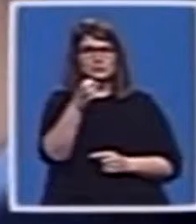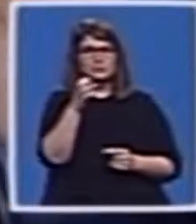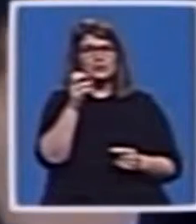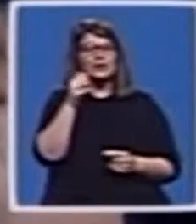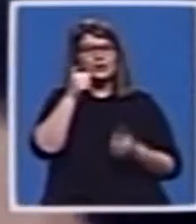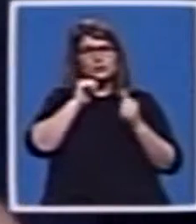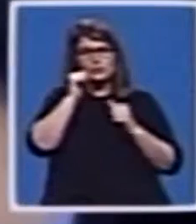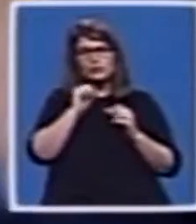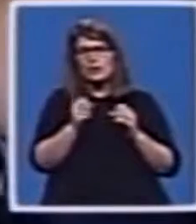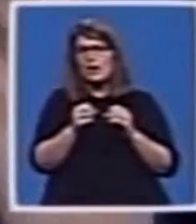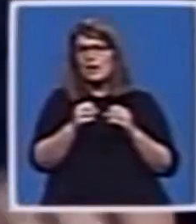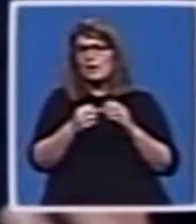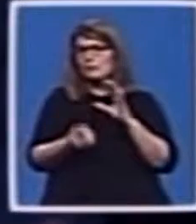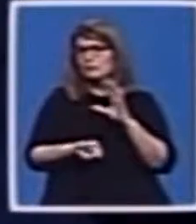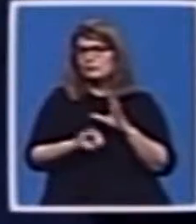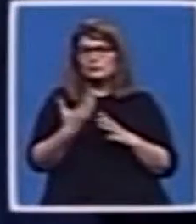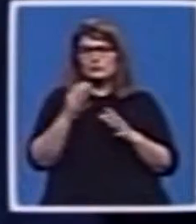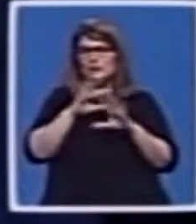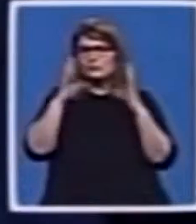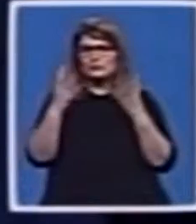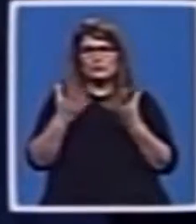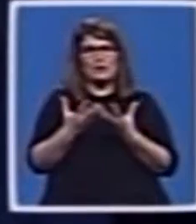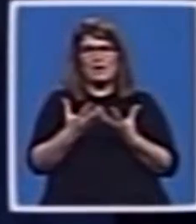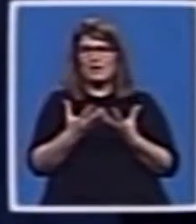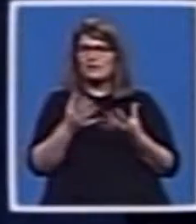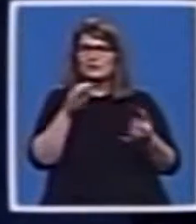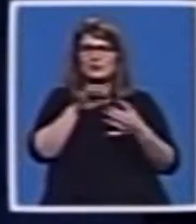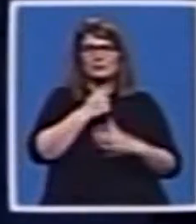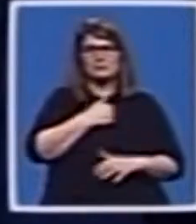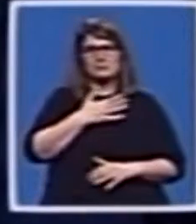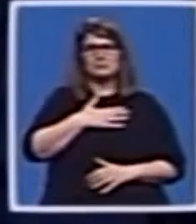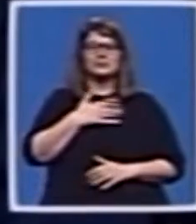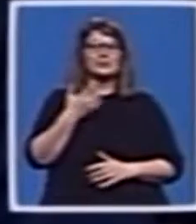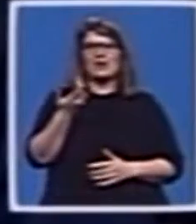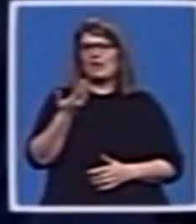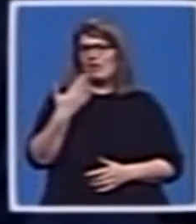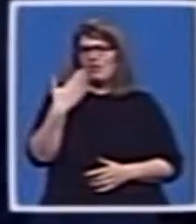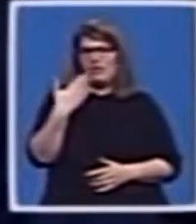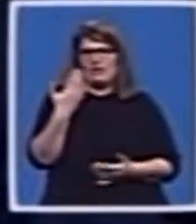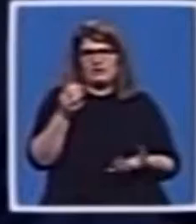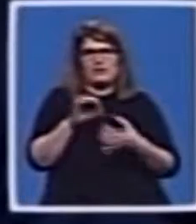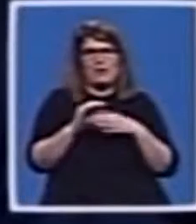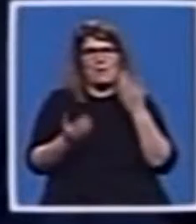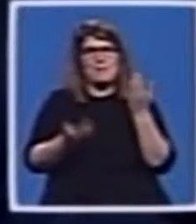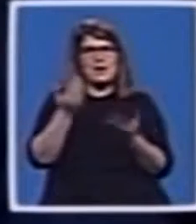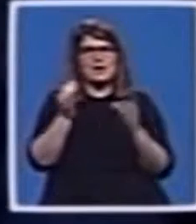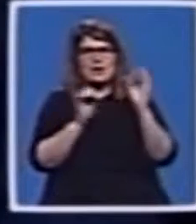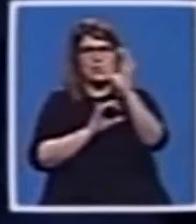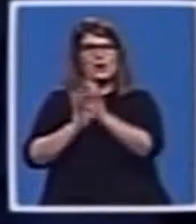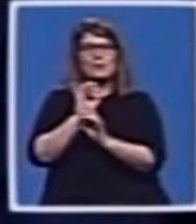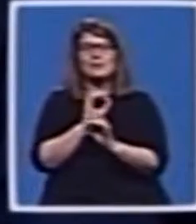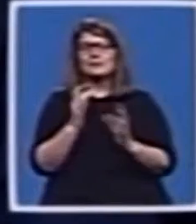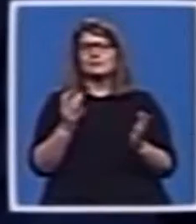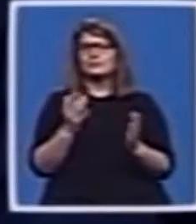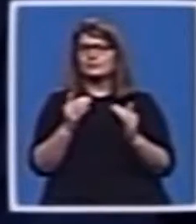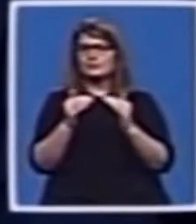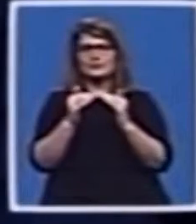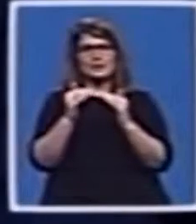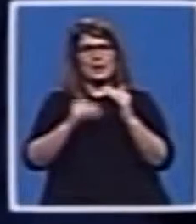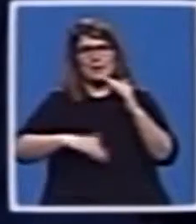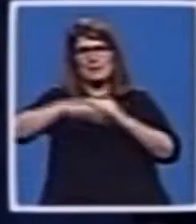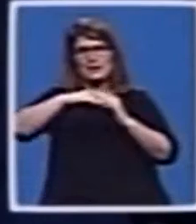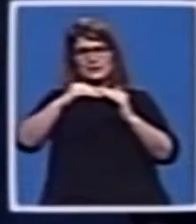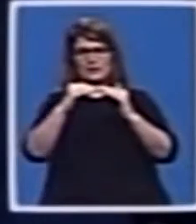concluída todos por igual faz acontecer provavelmente abaixo daquilo que são os limites